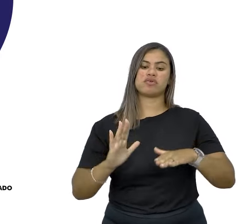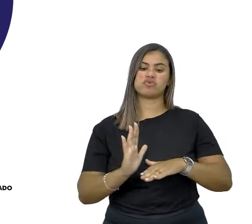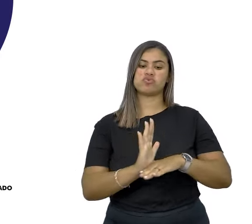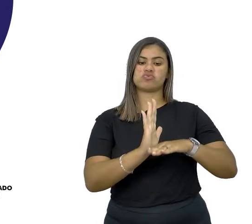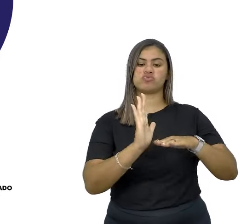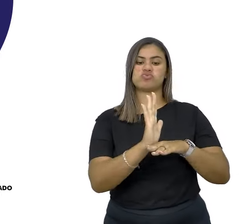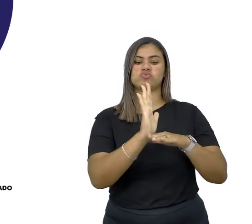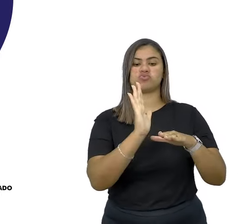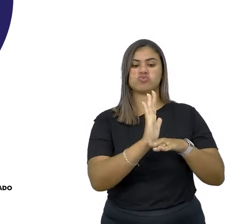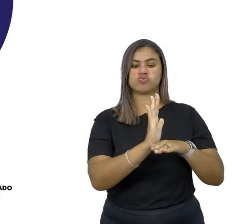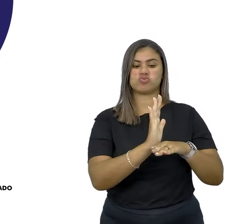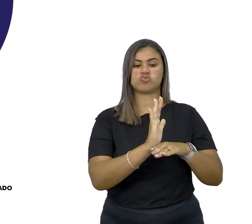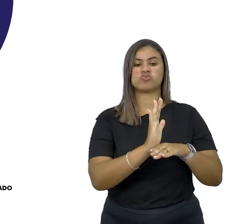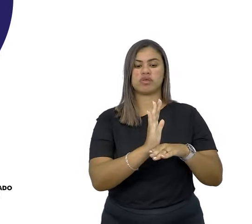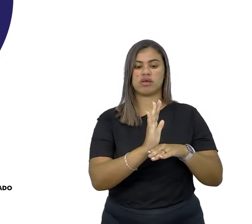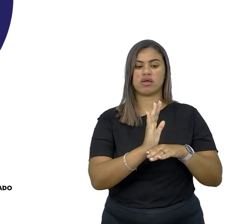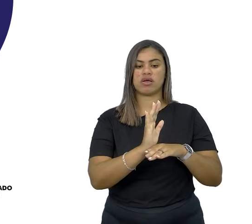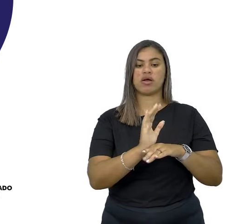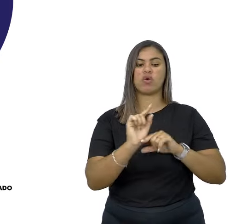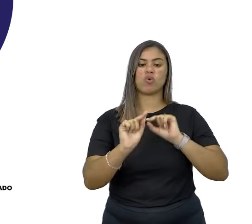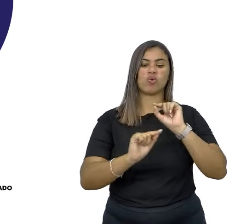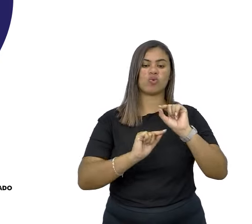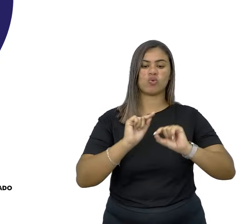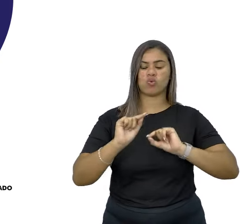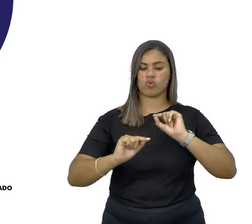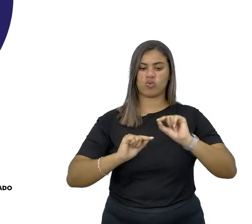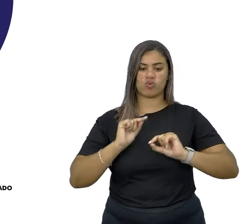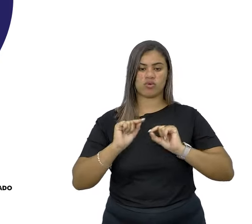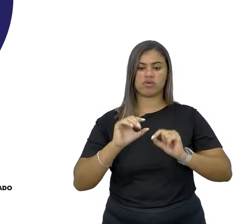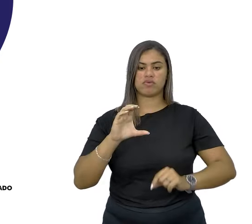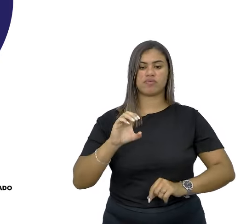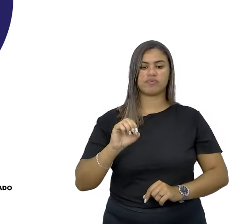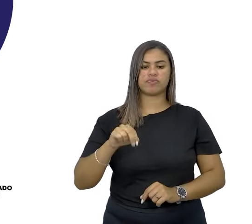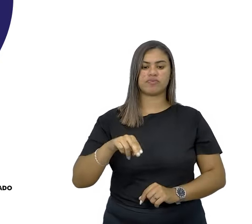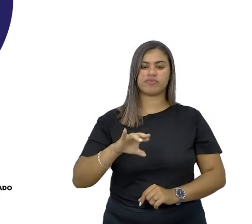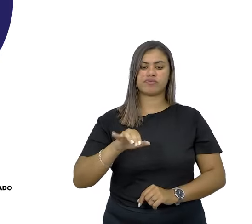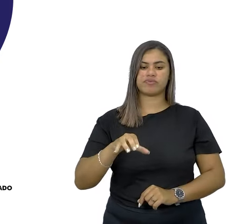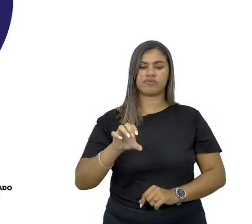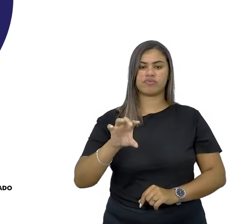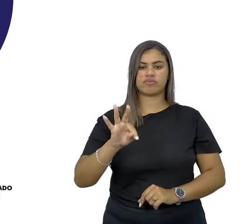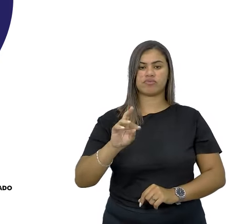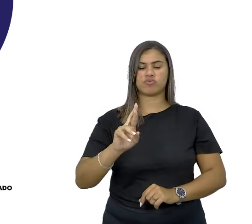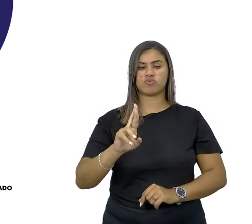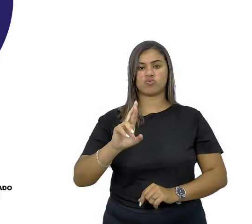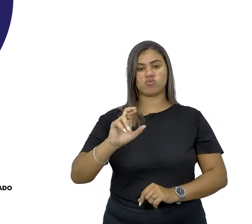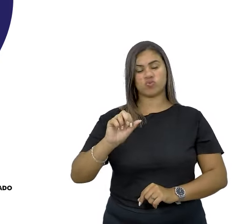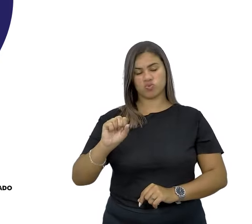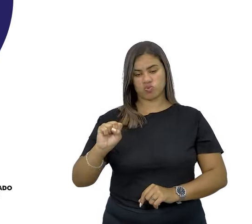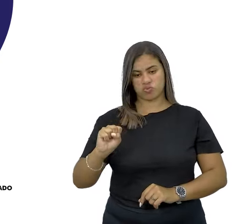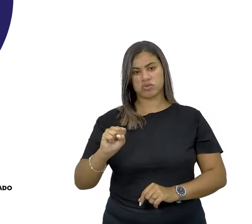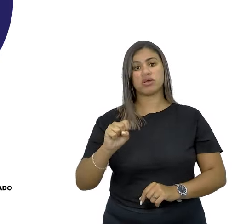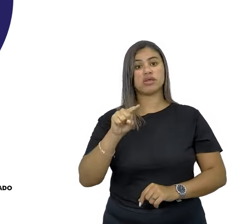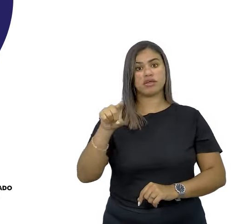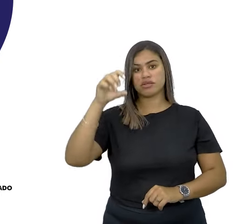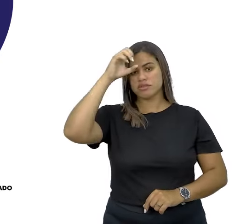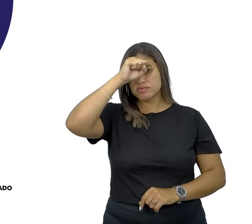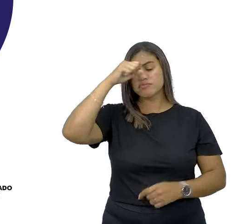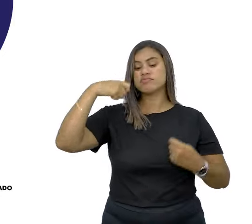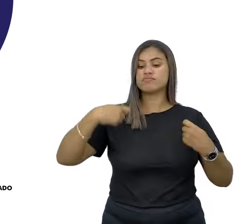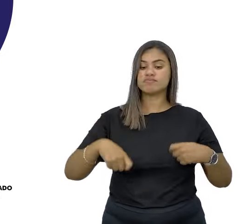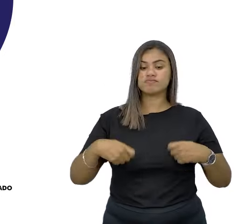estabelecimento de conjecturas, né? É levantar hipóteses. Esses alunos, eles têm que aprender